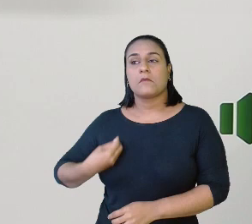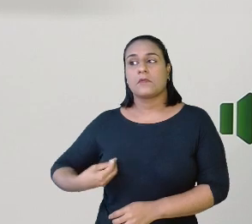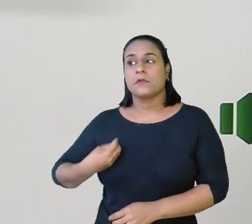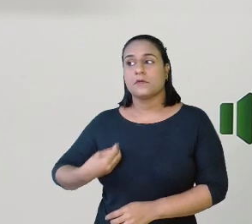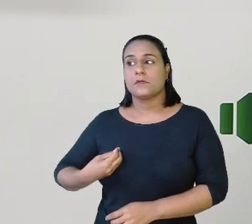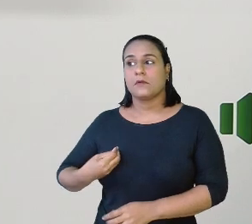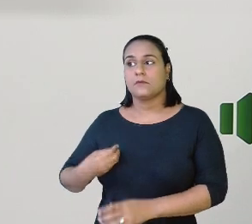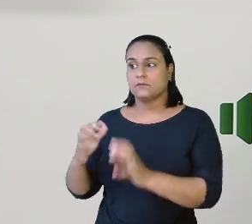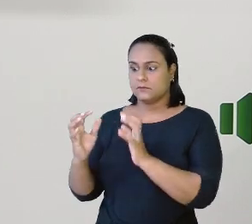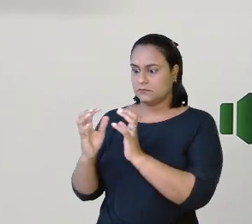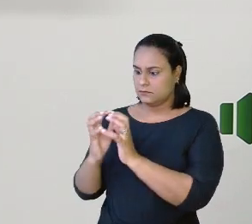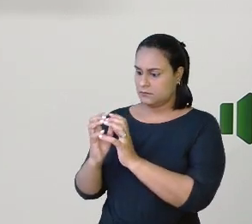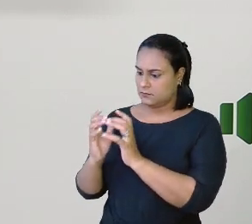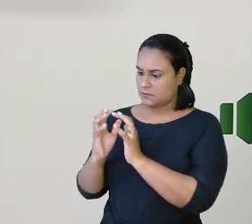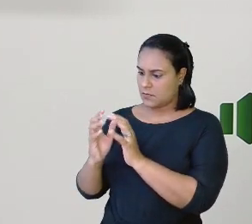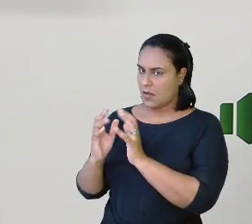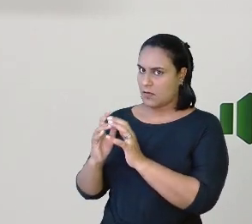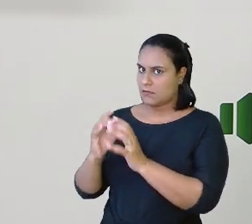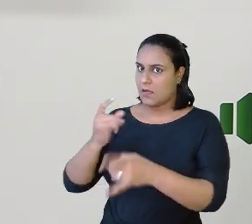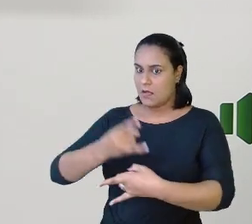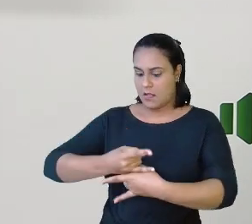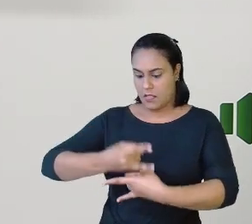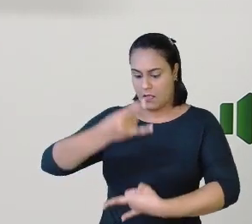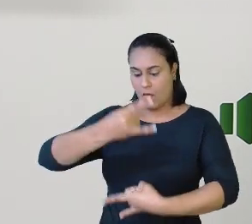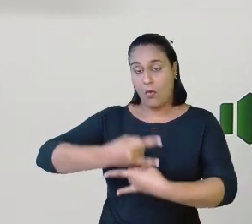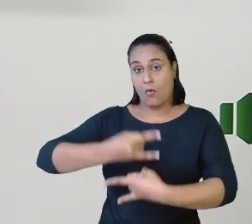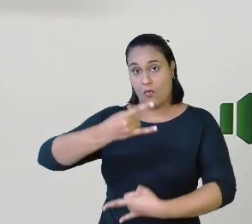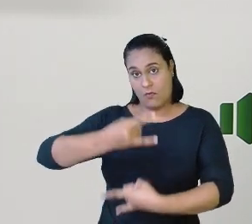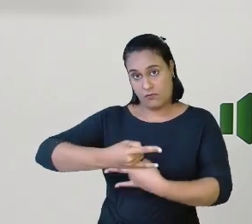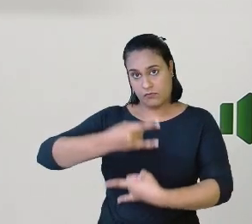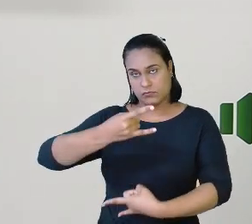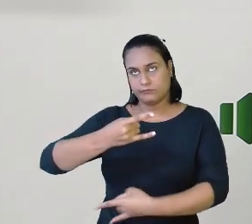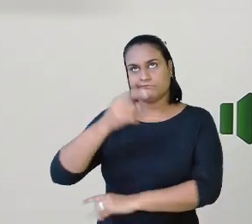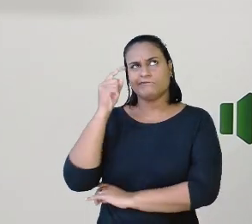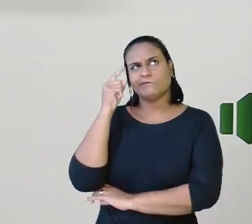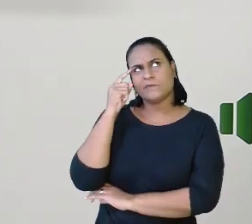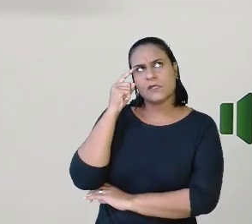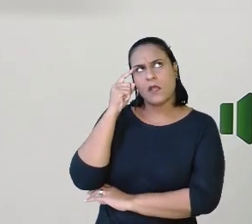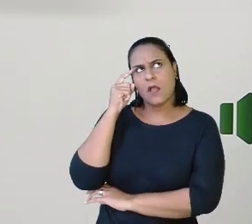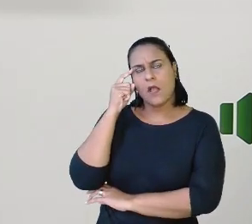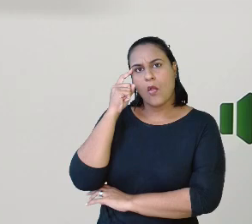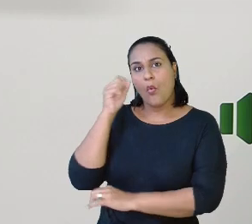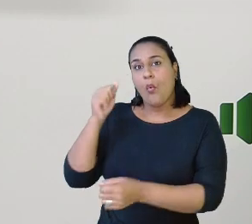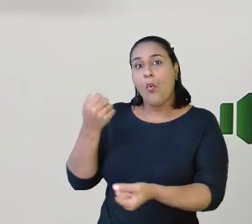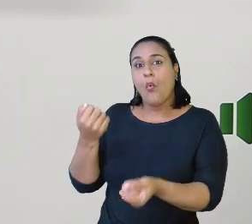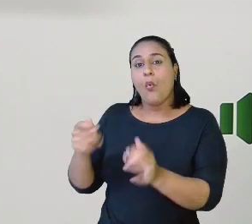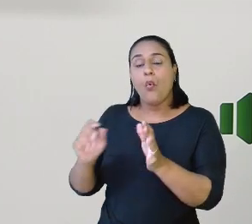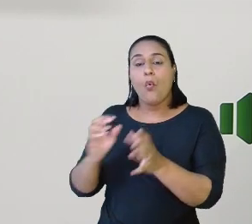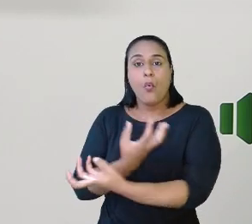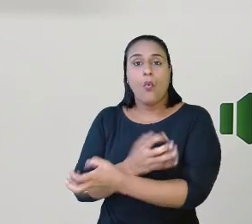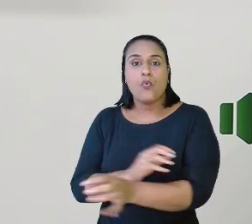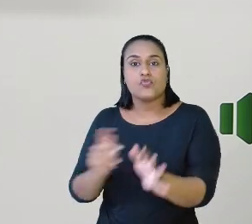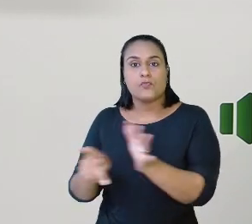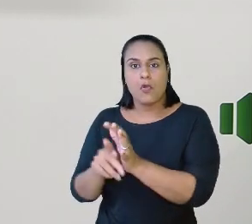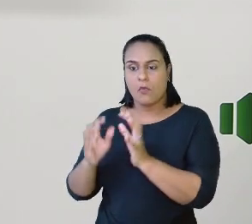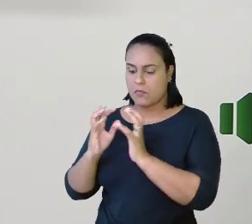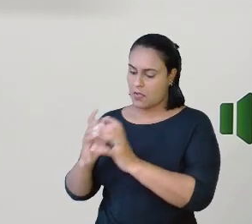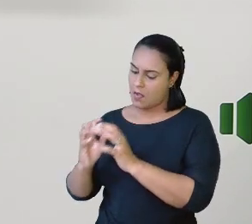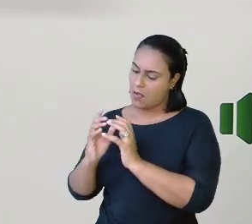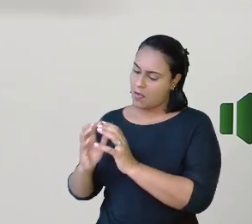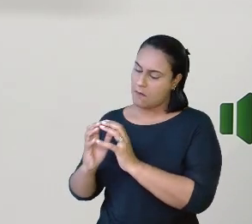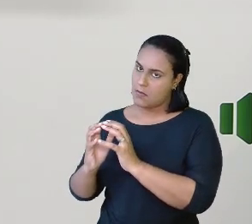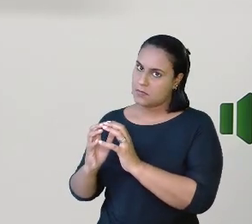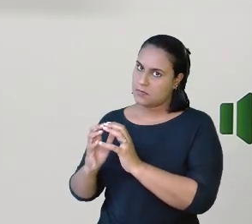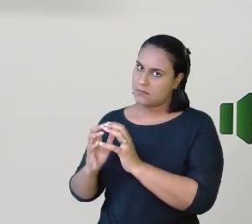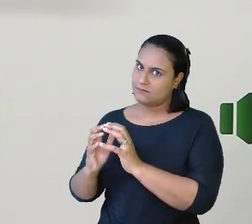da cabeça e da coluna vertebral. Então, quando a gente pensar ossos da cabeça, coluna vertebral, eu